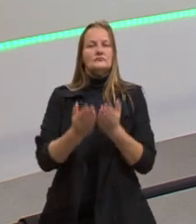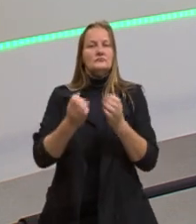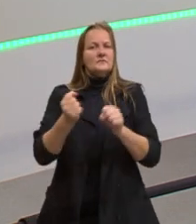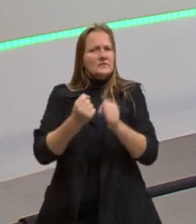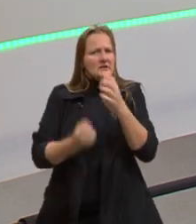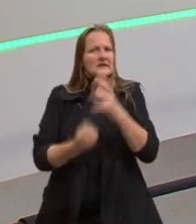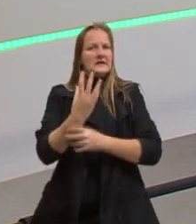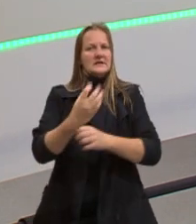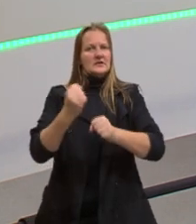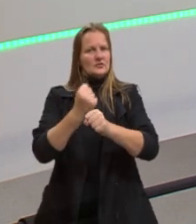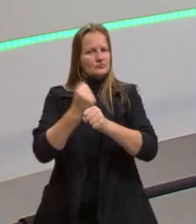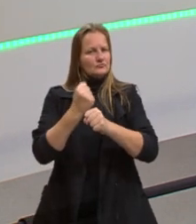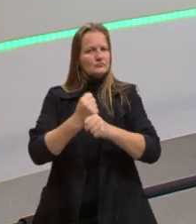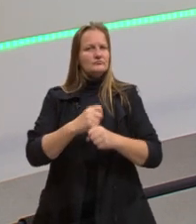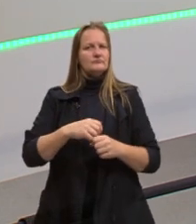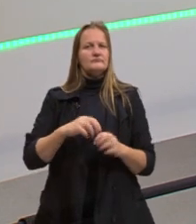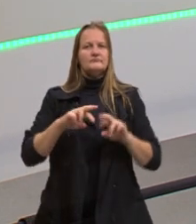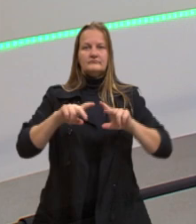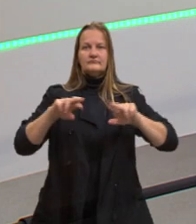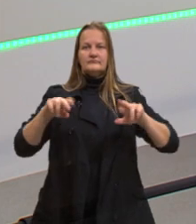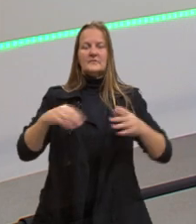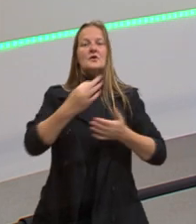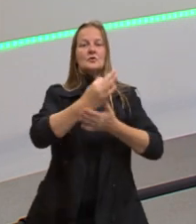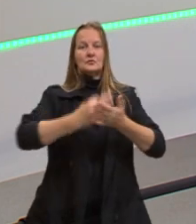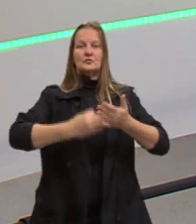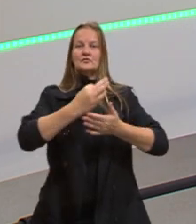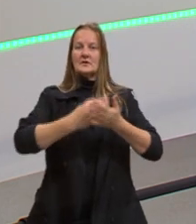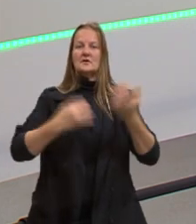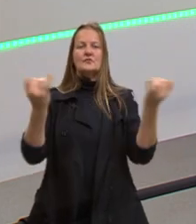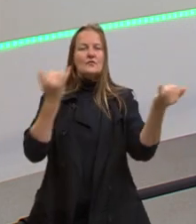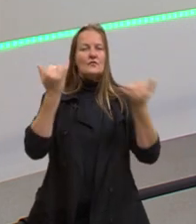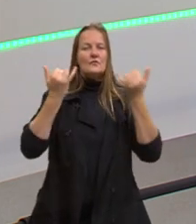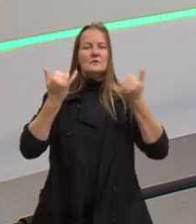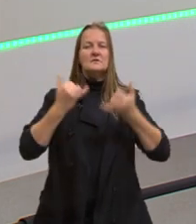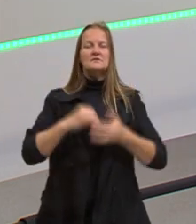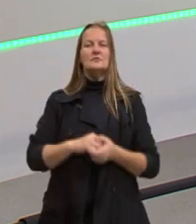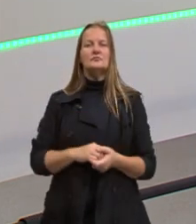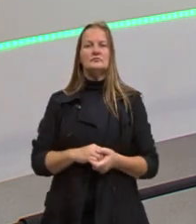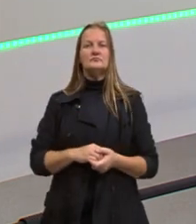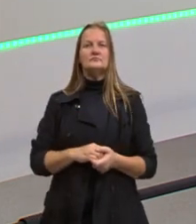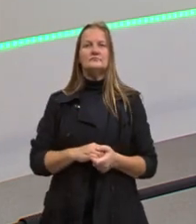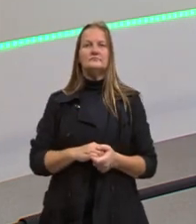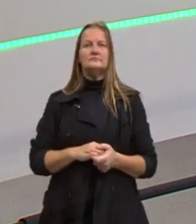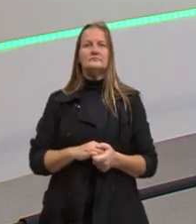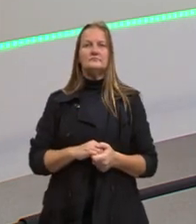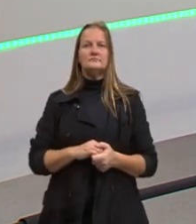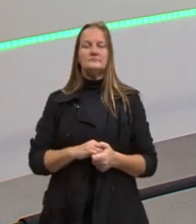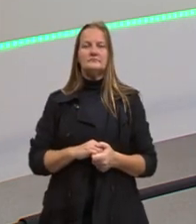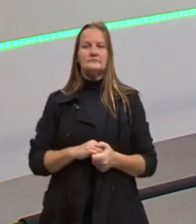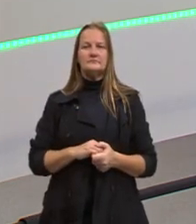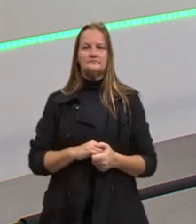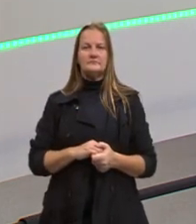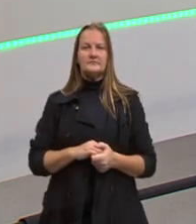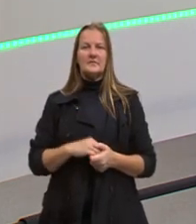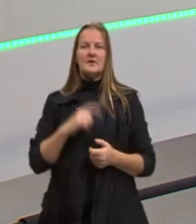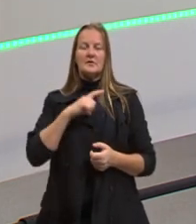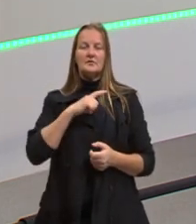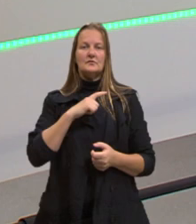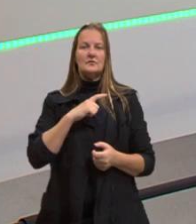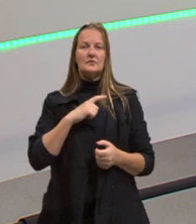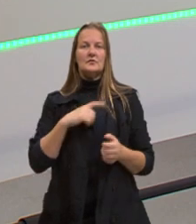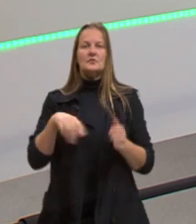alguma questão textual de informação enfim e que vai passar para um re e